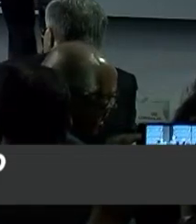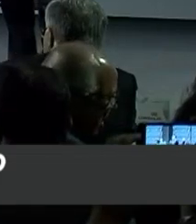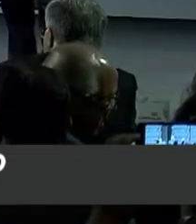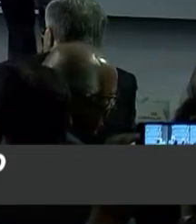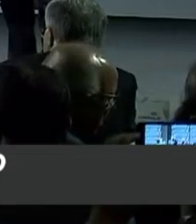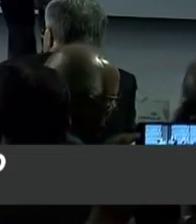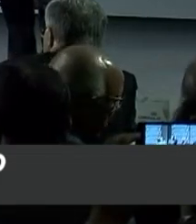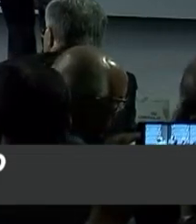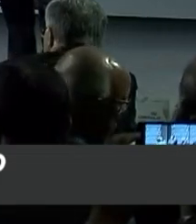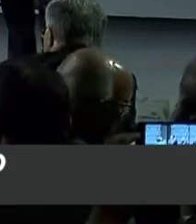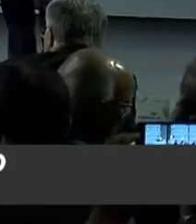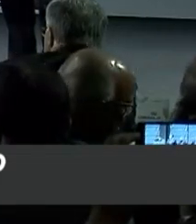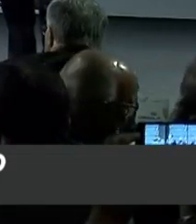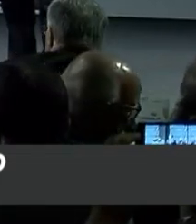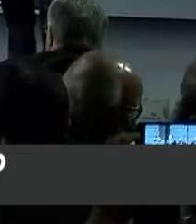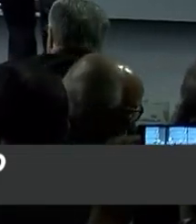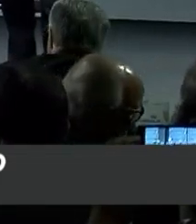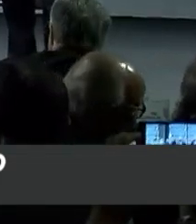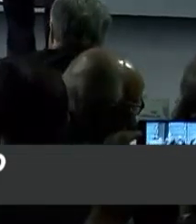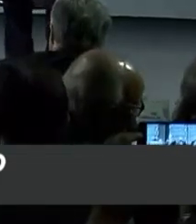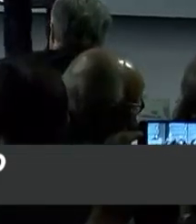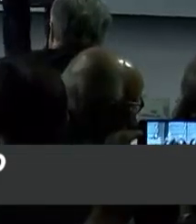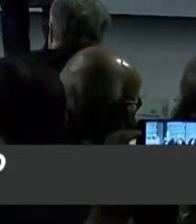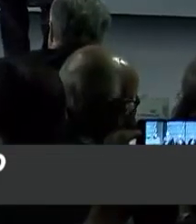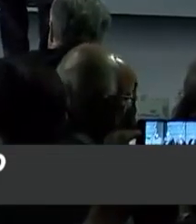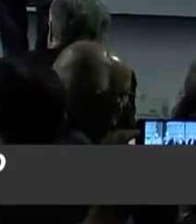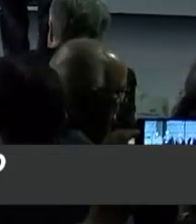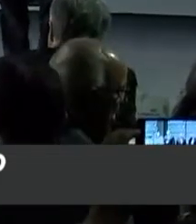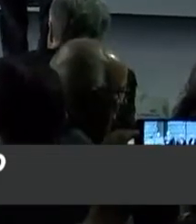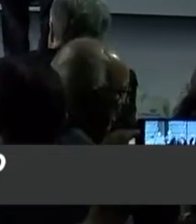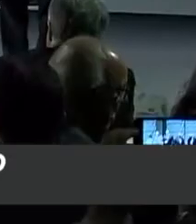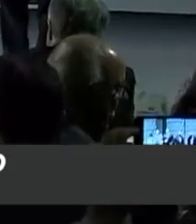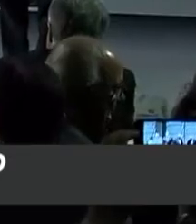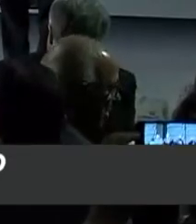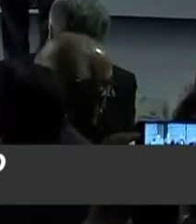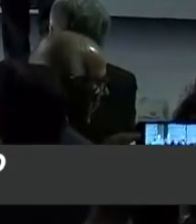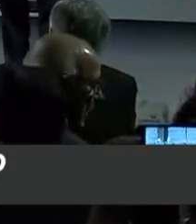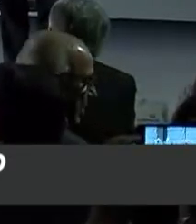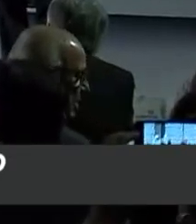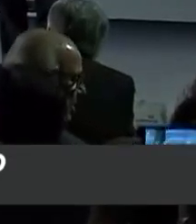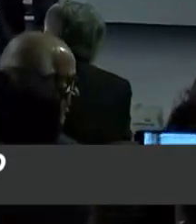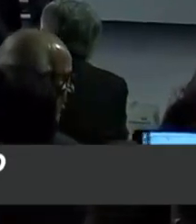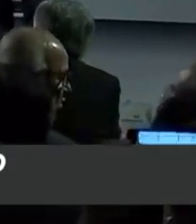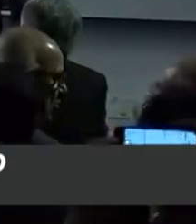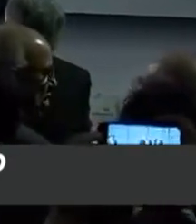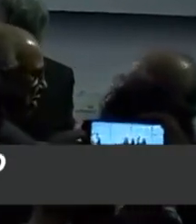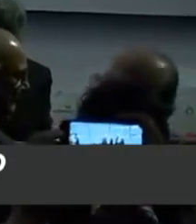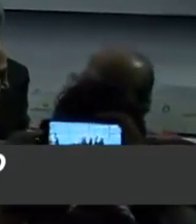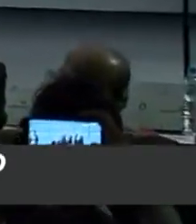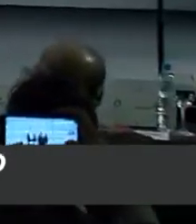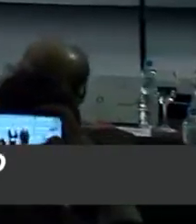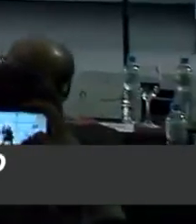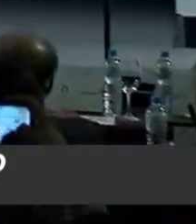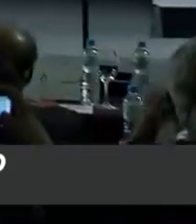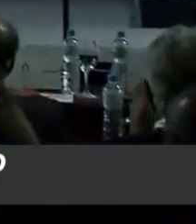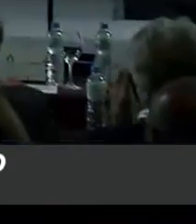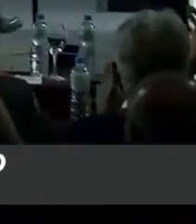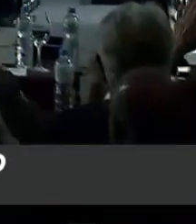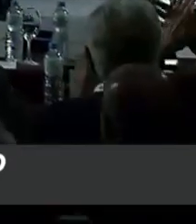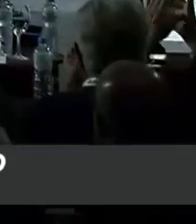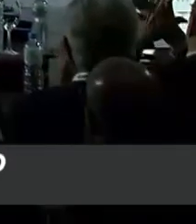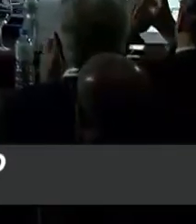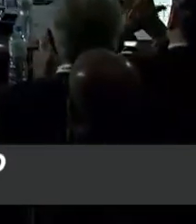Senhoras e senhores, com a palavra, o presidente da República, Michel Temer.